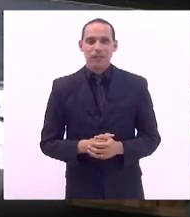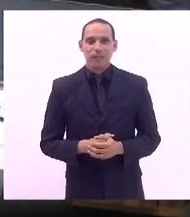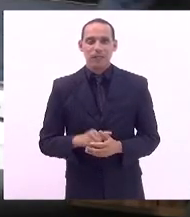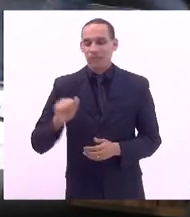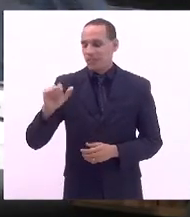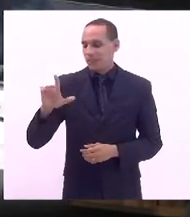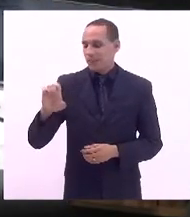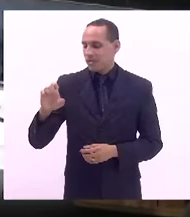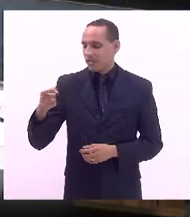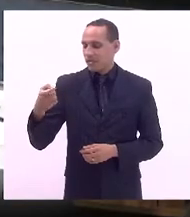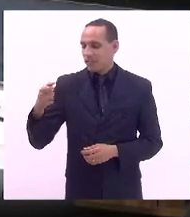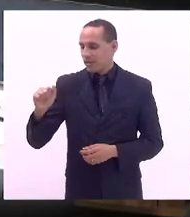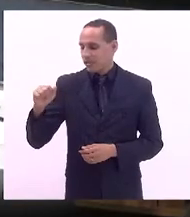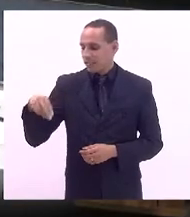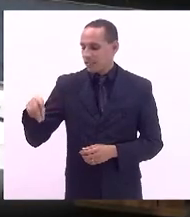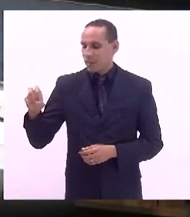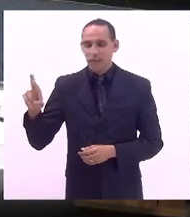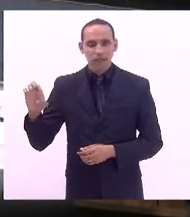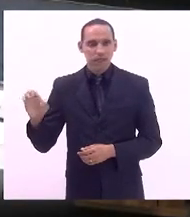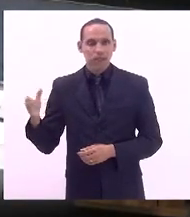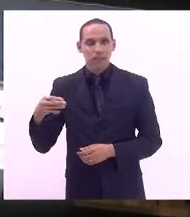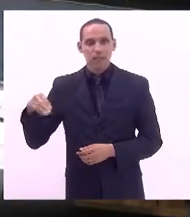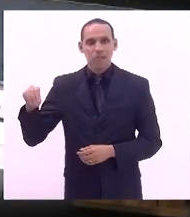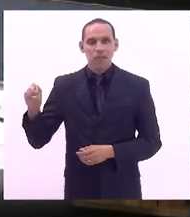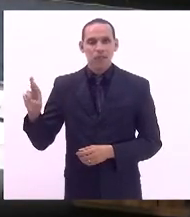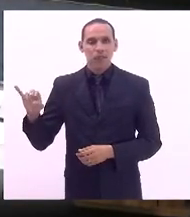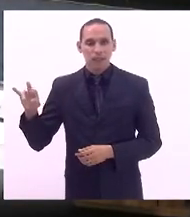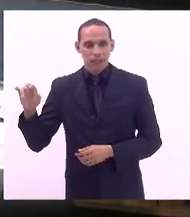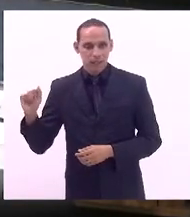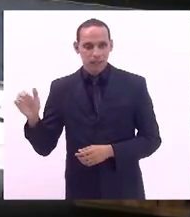o Alexandre Moreira da Costa